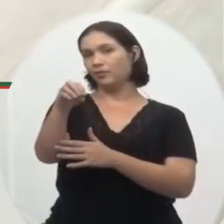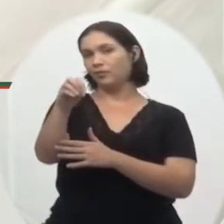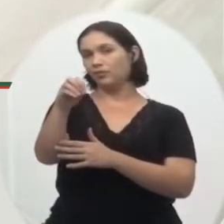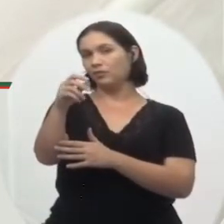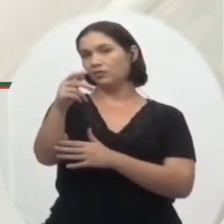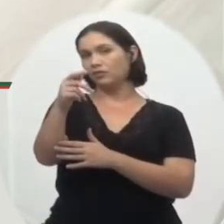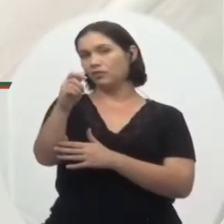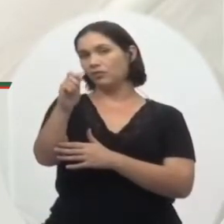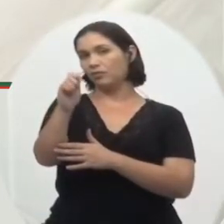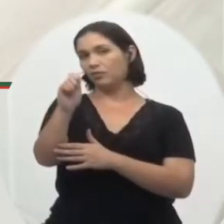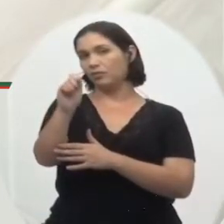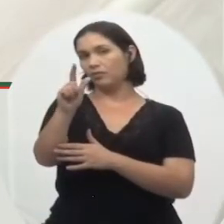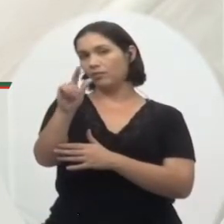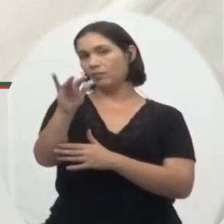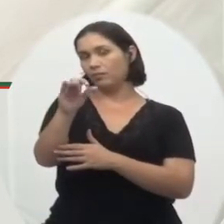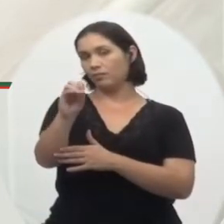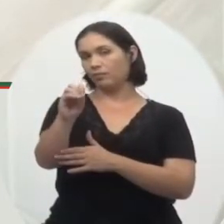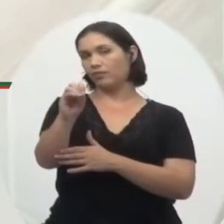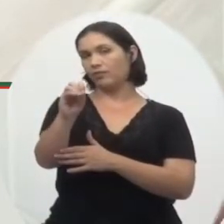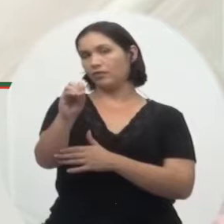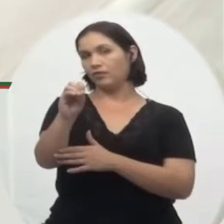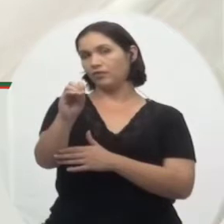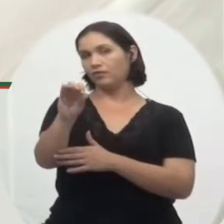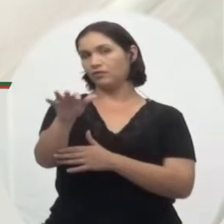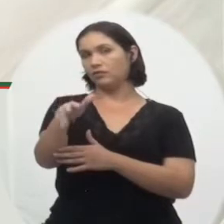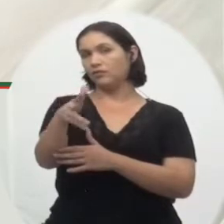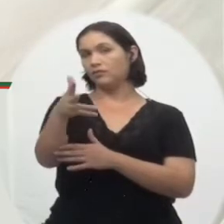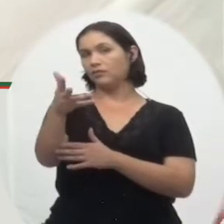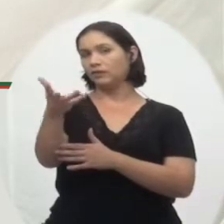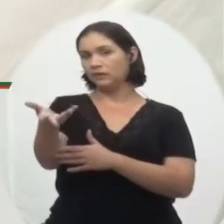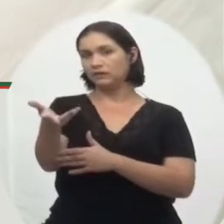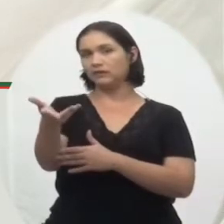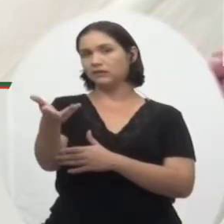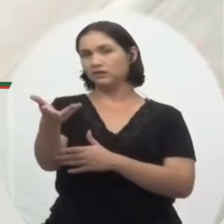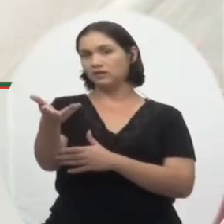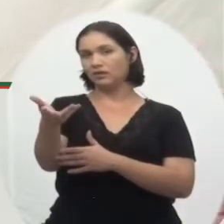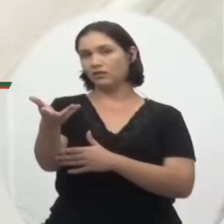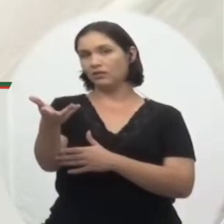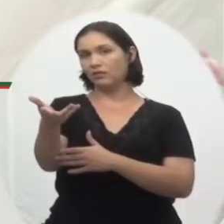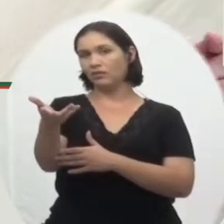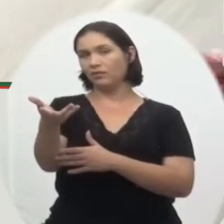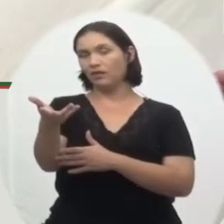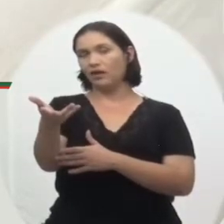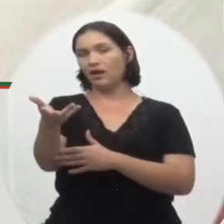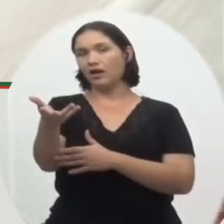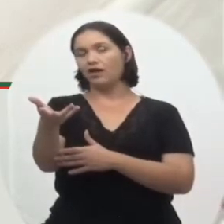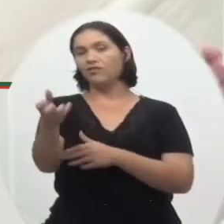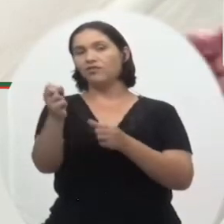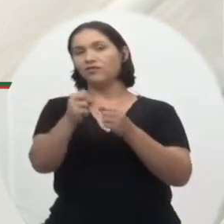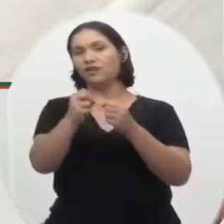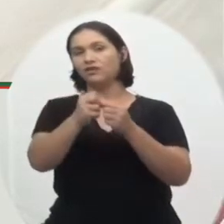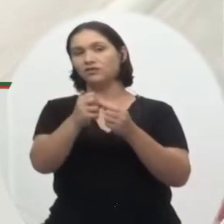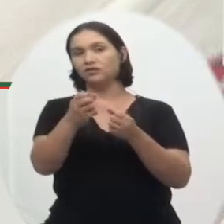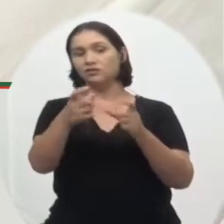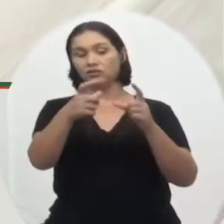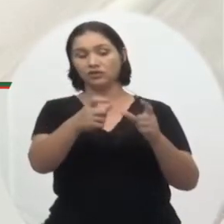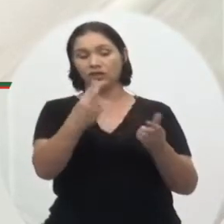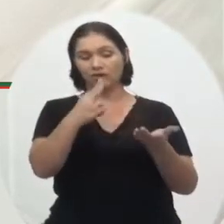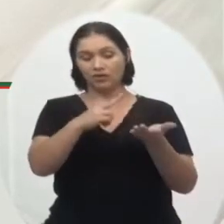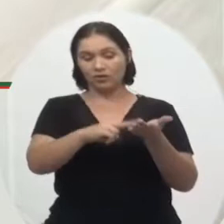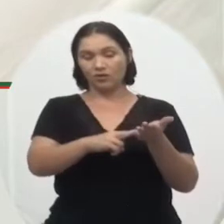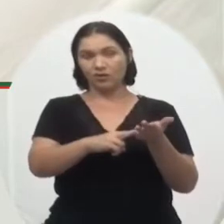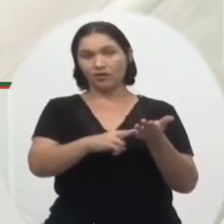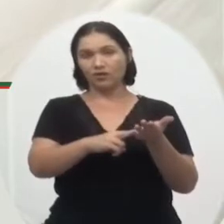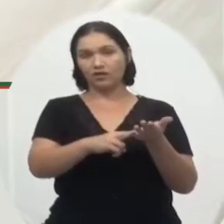abafa o monopólio, não é o monopólio para carta, então isso já ficou claro, um segmento que com a tecnologia está tendo cada vez menos participação nos balanços